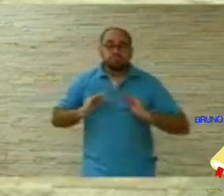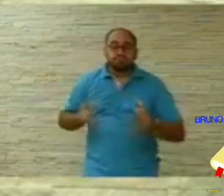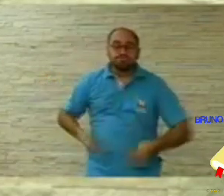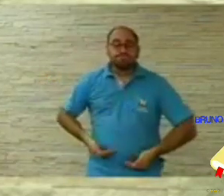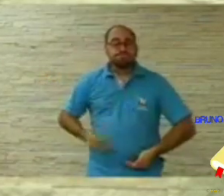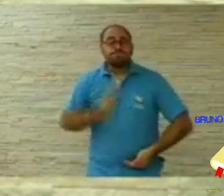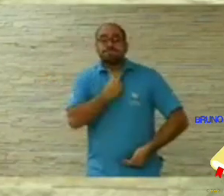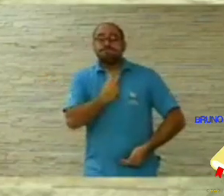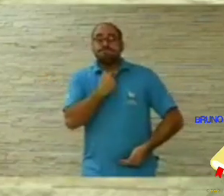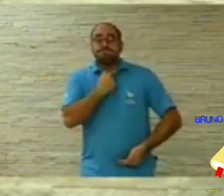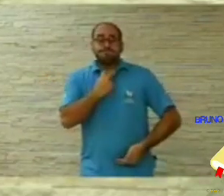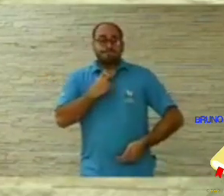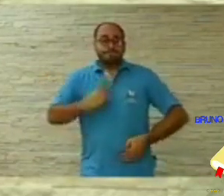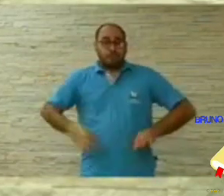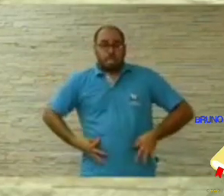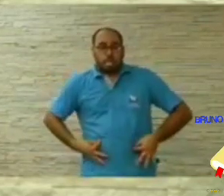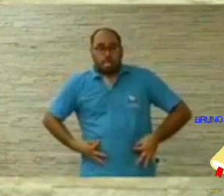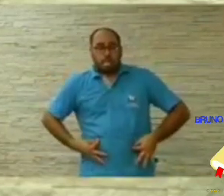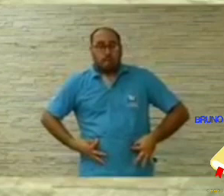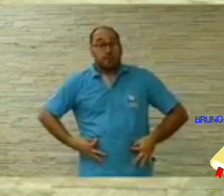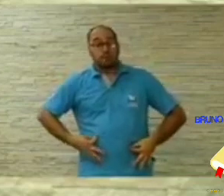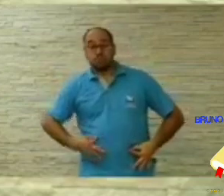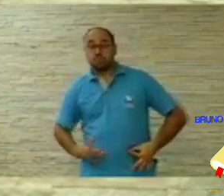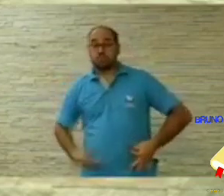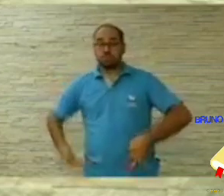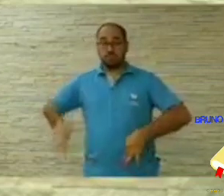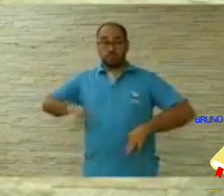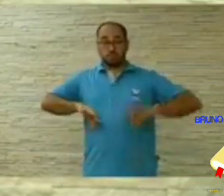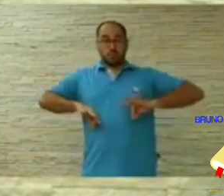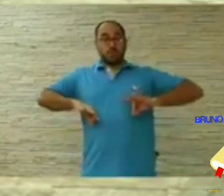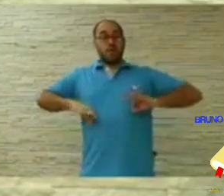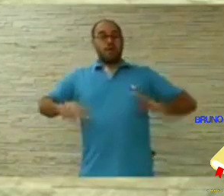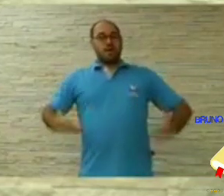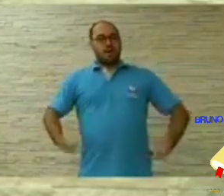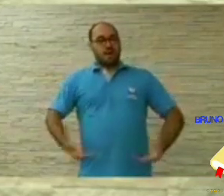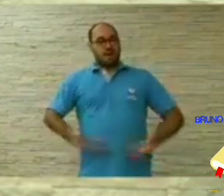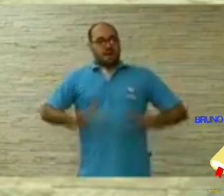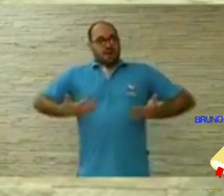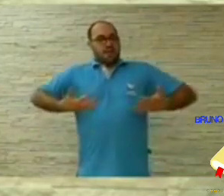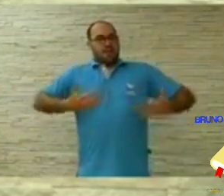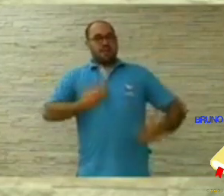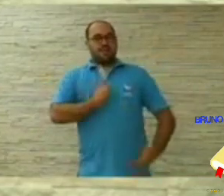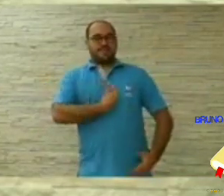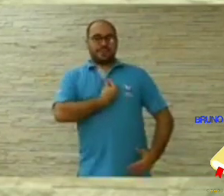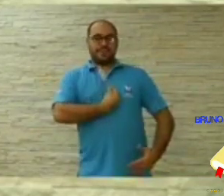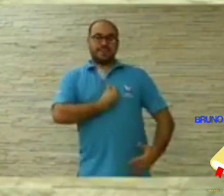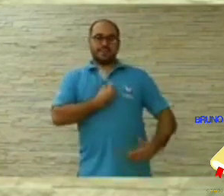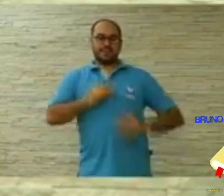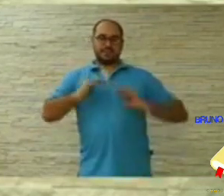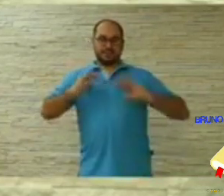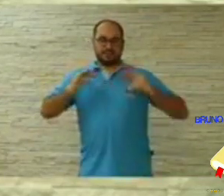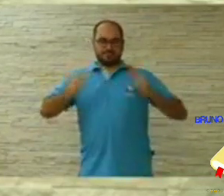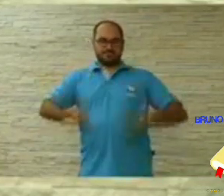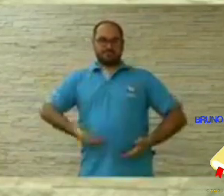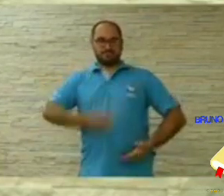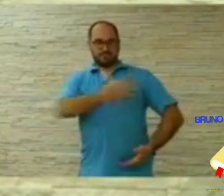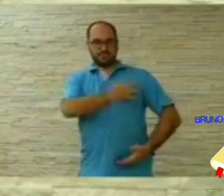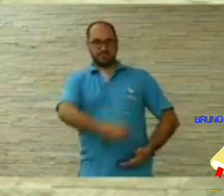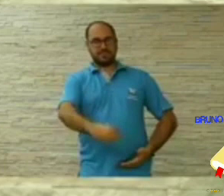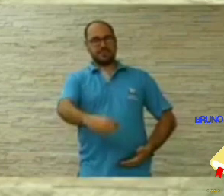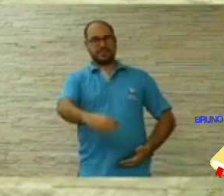e seja alegre mãe de filhos. Aleluia. A esterilidade no Antigo Testamento, ela